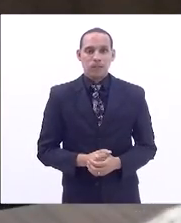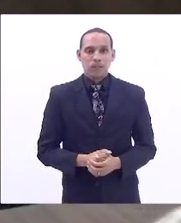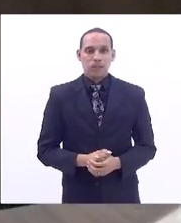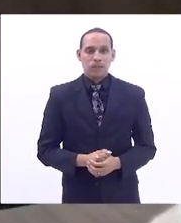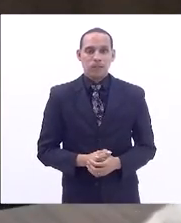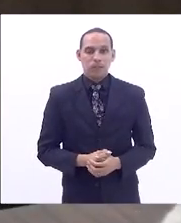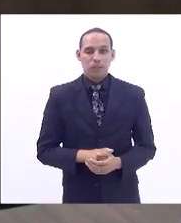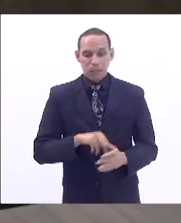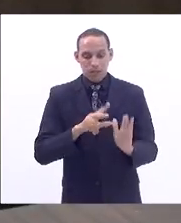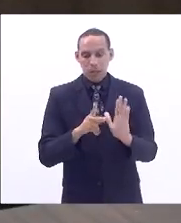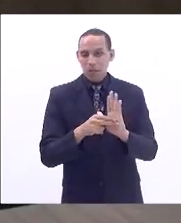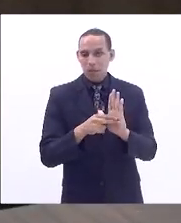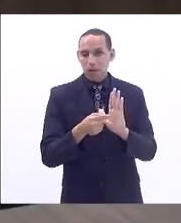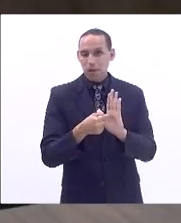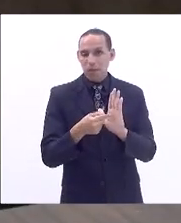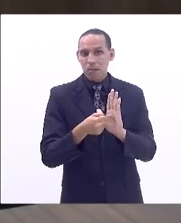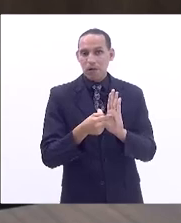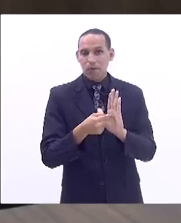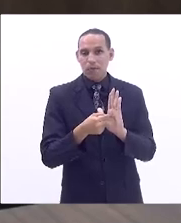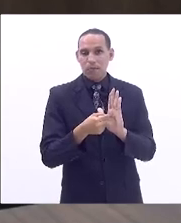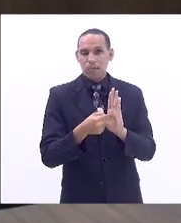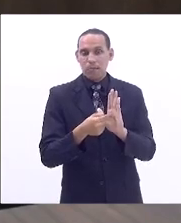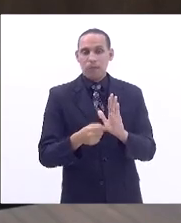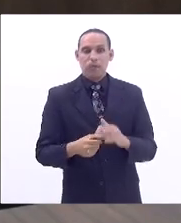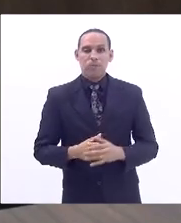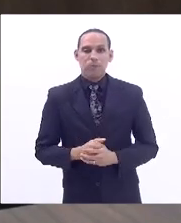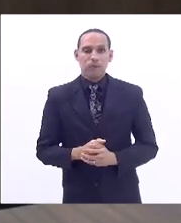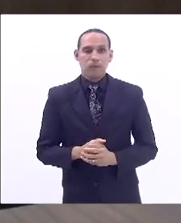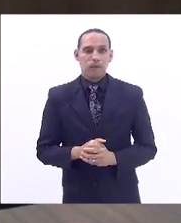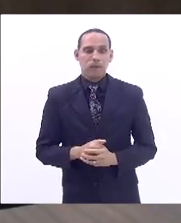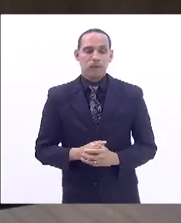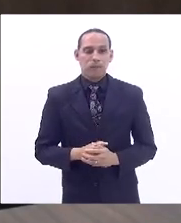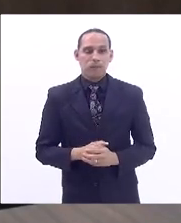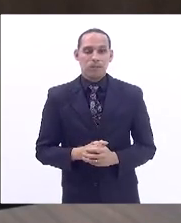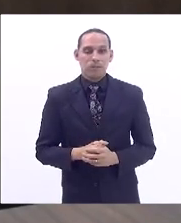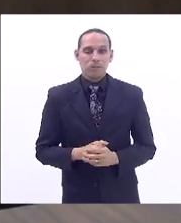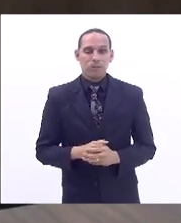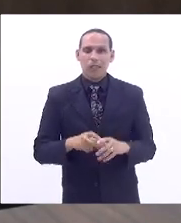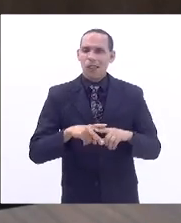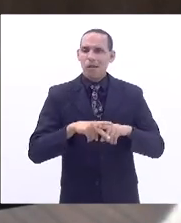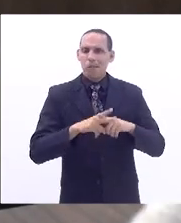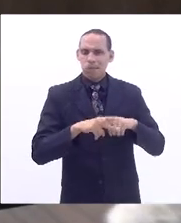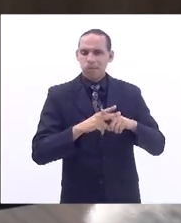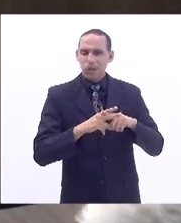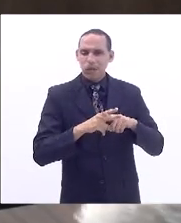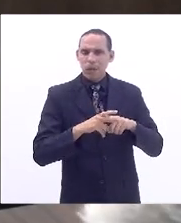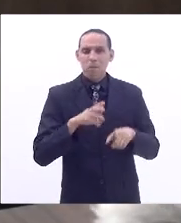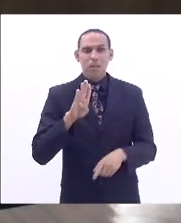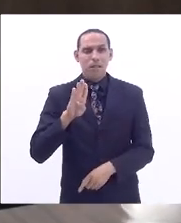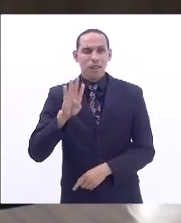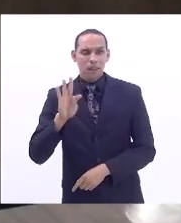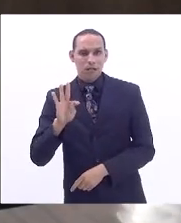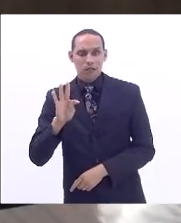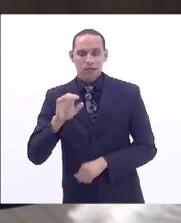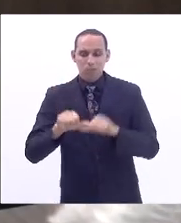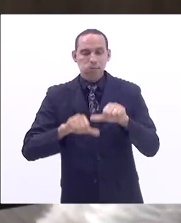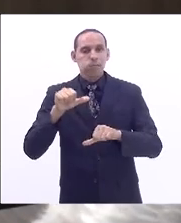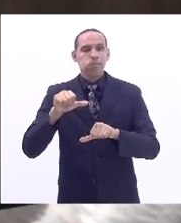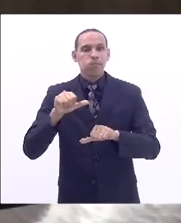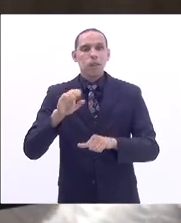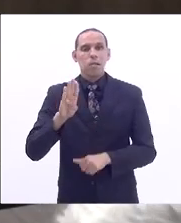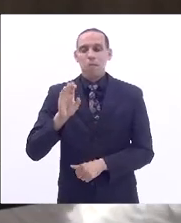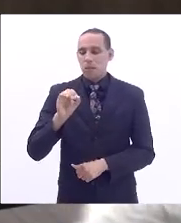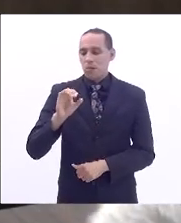e onde as emendas apenas a corrigir ubt1 por